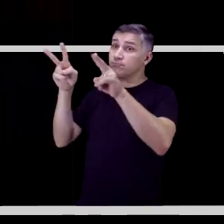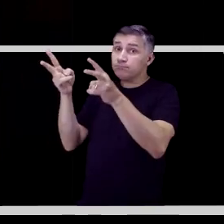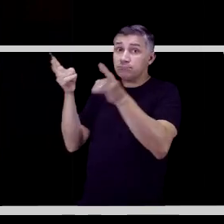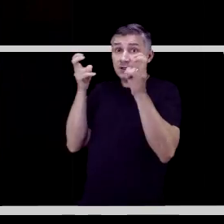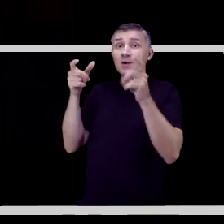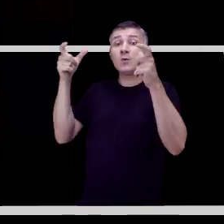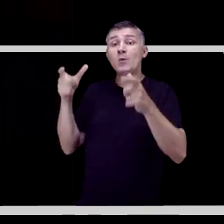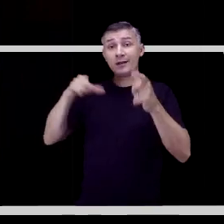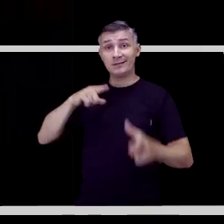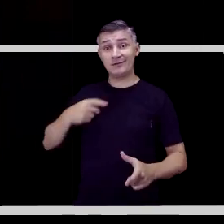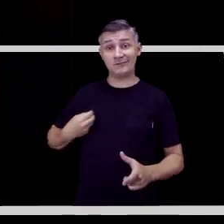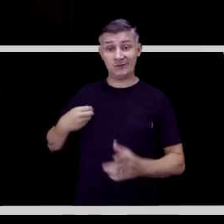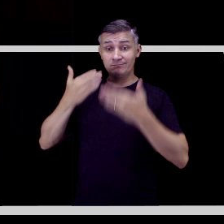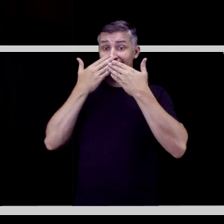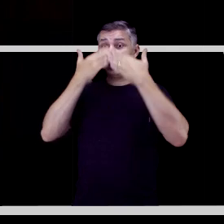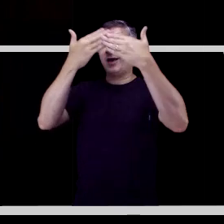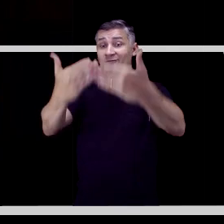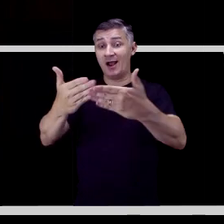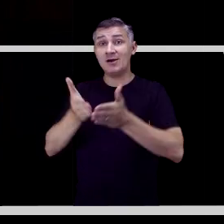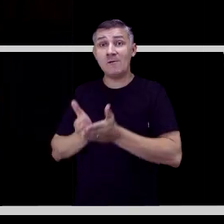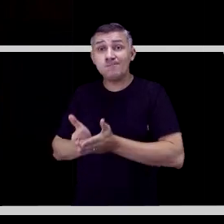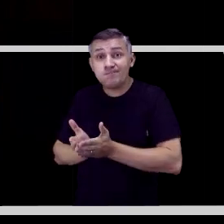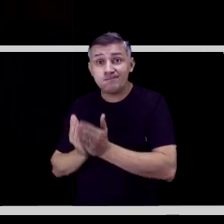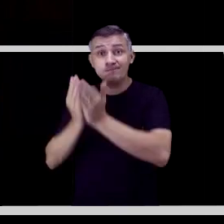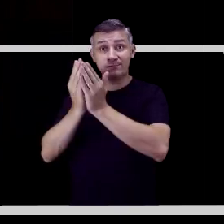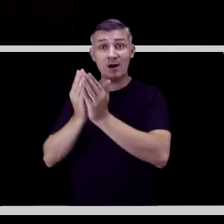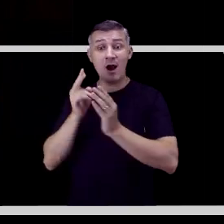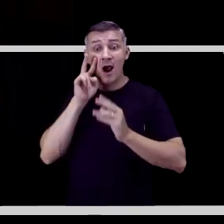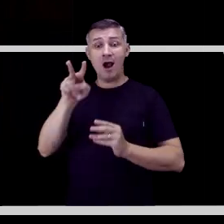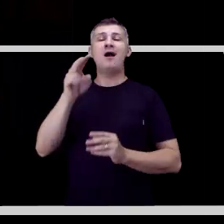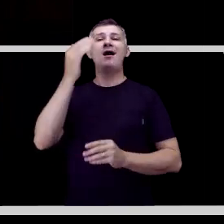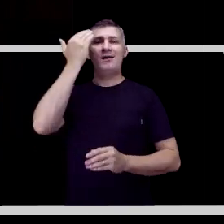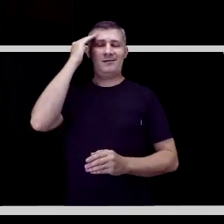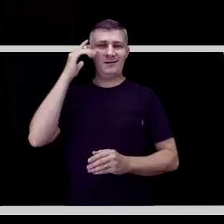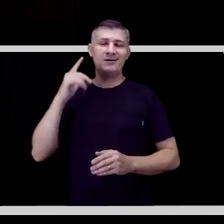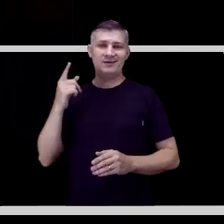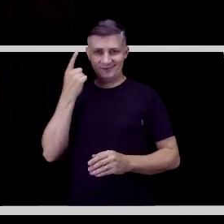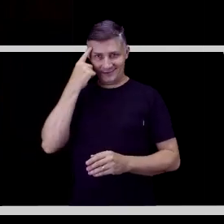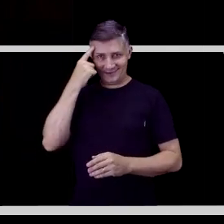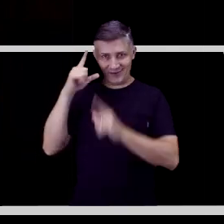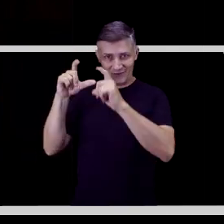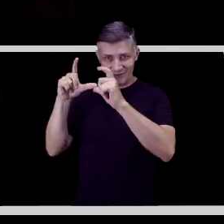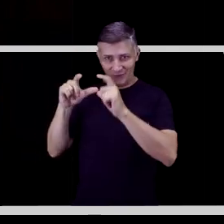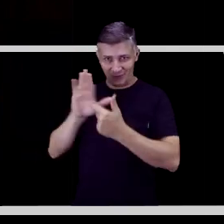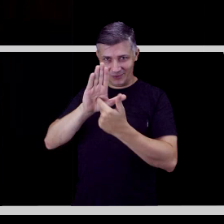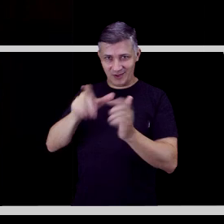espaço central, onde você tem essas instalações do Miguel, em que você percebe ali, nesse lugar, a presença da fachada,